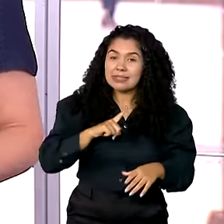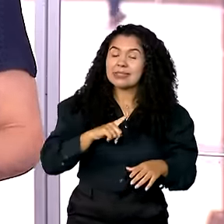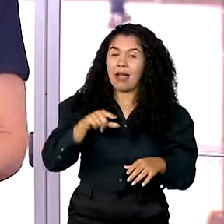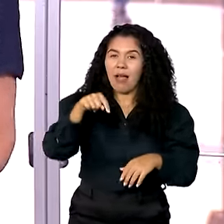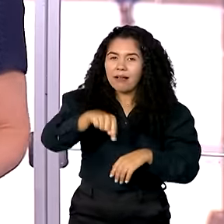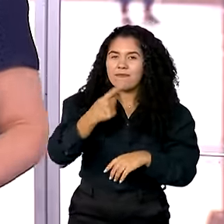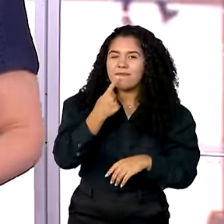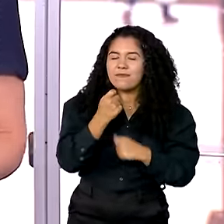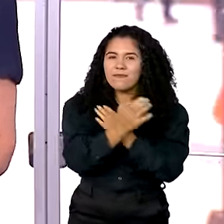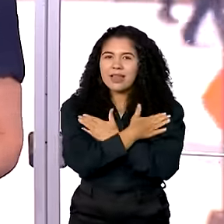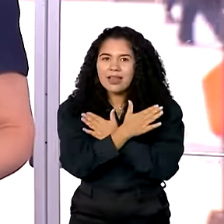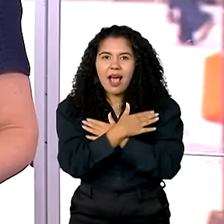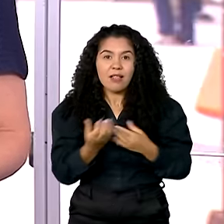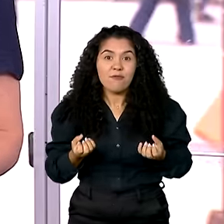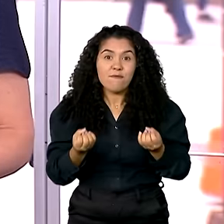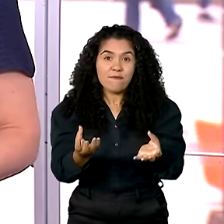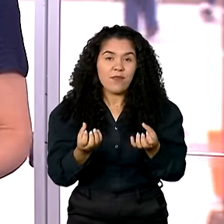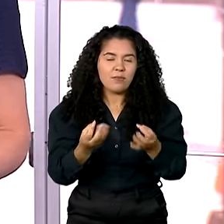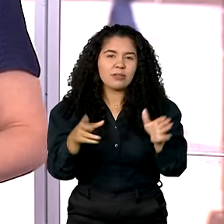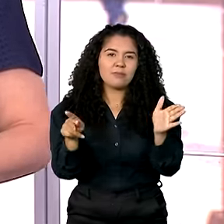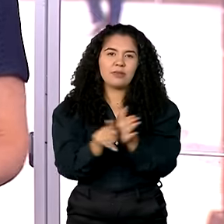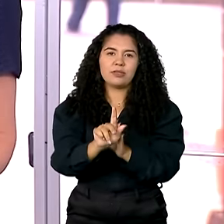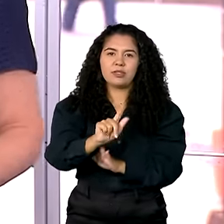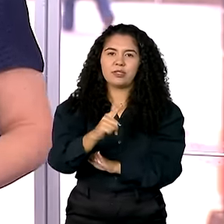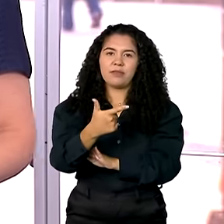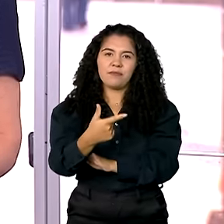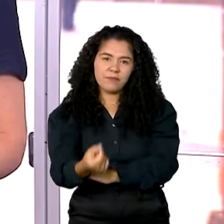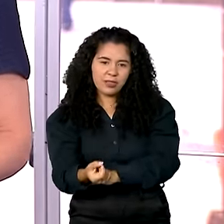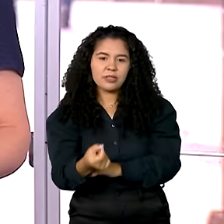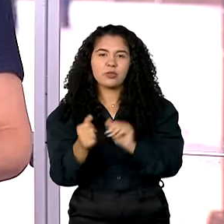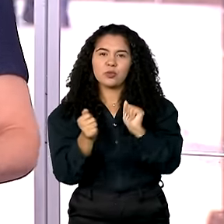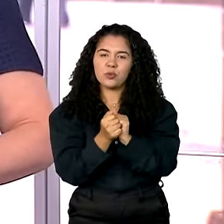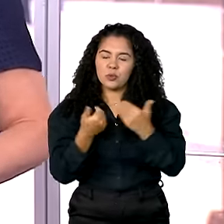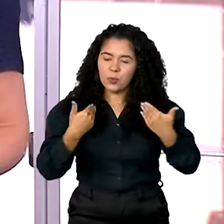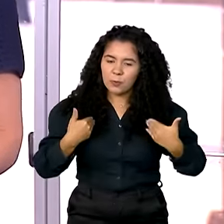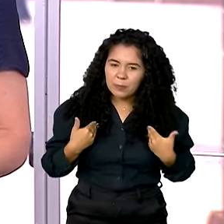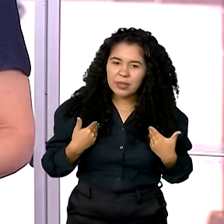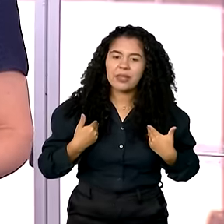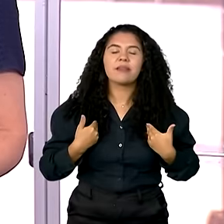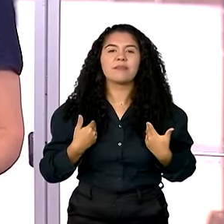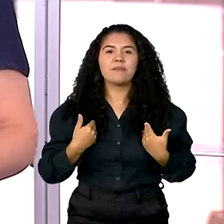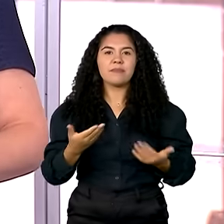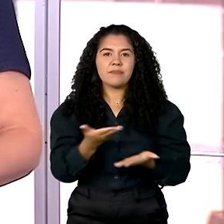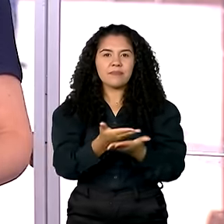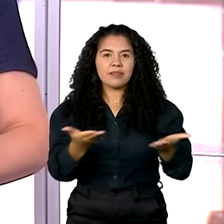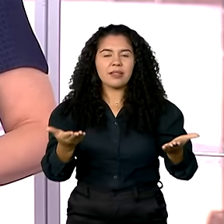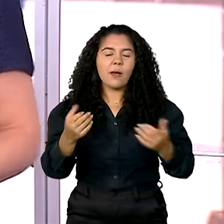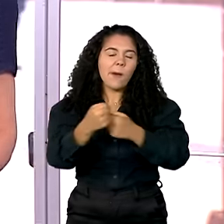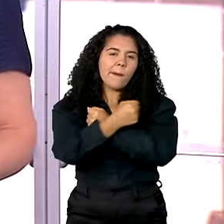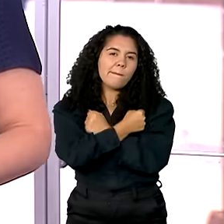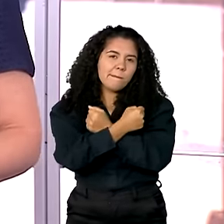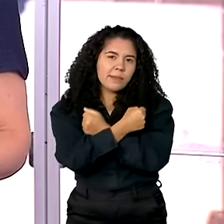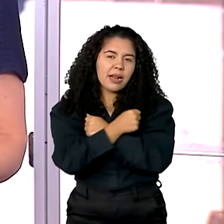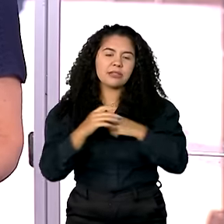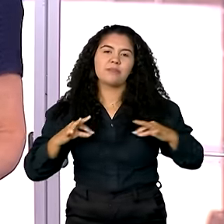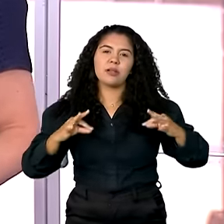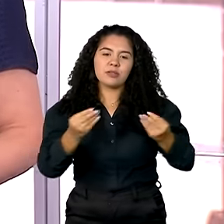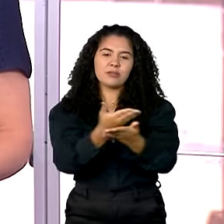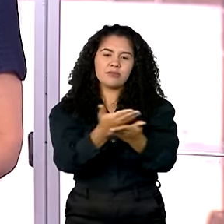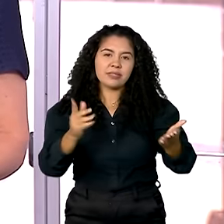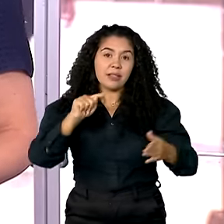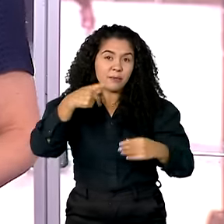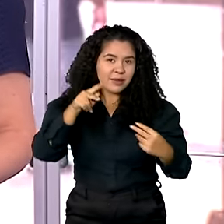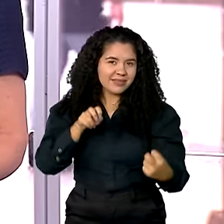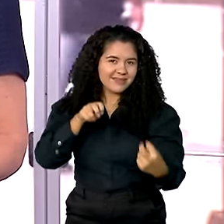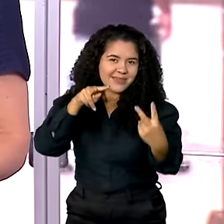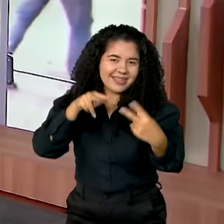feriado, trazendo as notícias do G20 junto comigo aqui para quem está no Brasil em Dia. Um abraço para todo mundo e a gente se vê